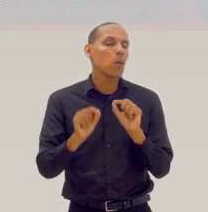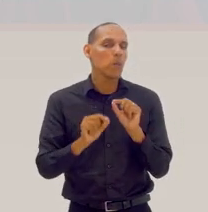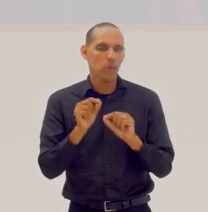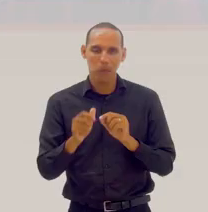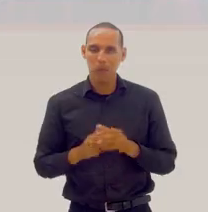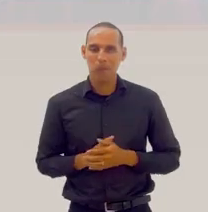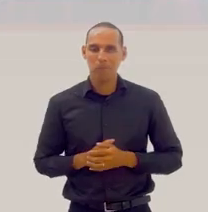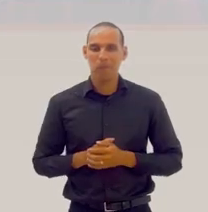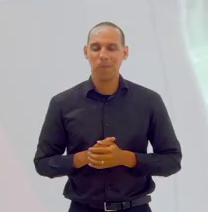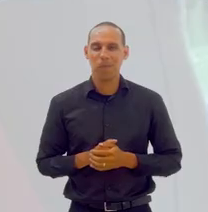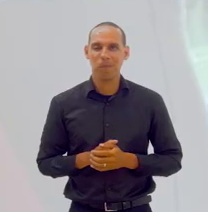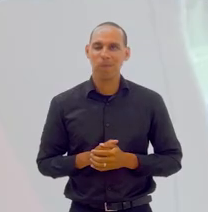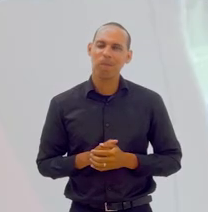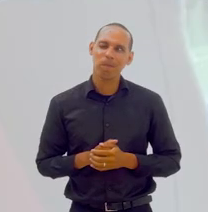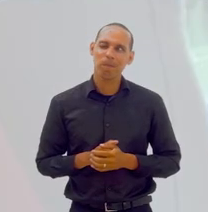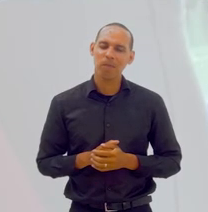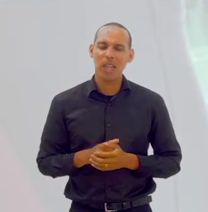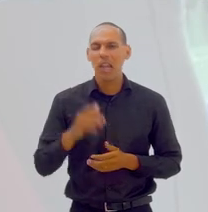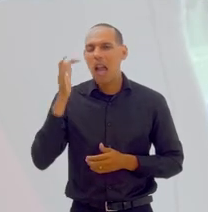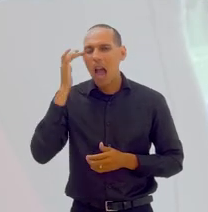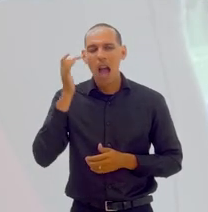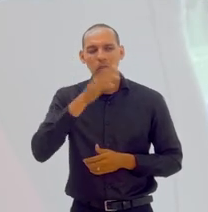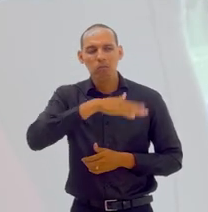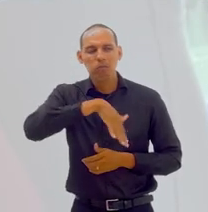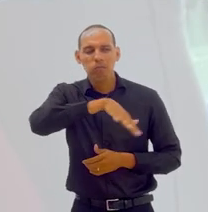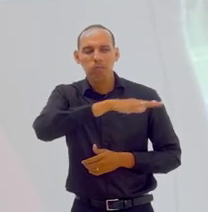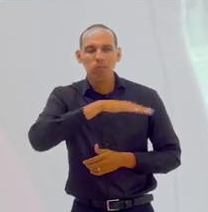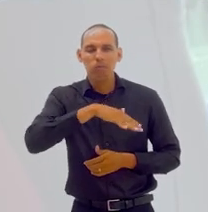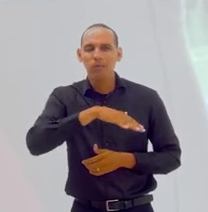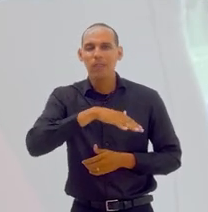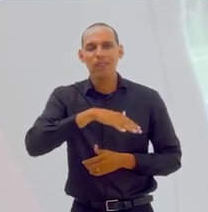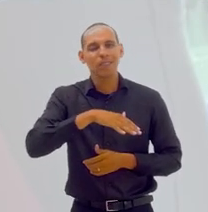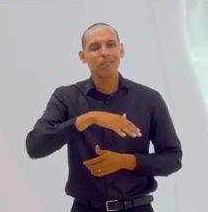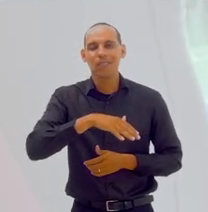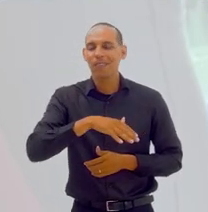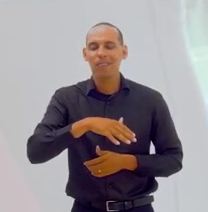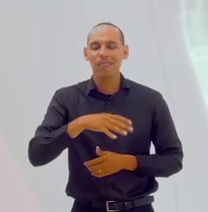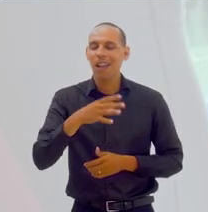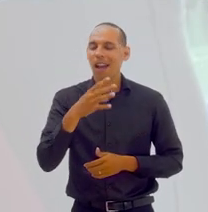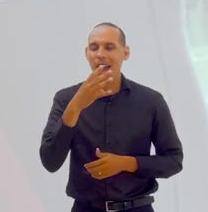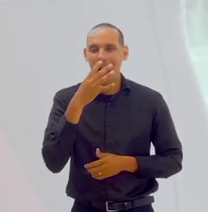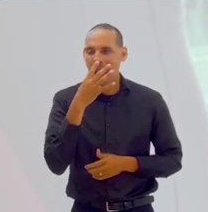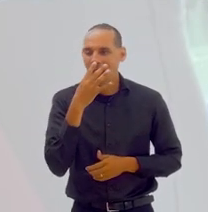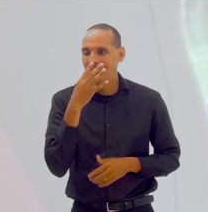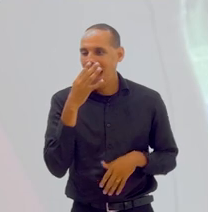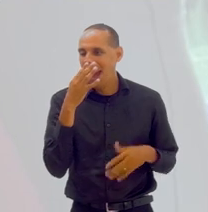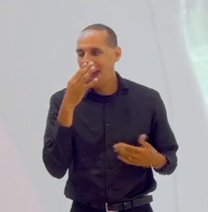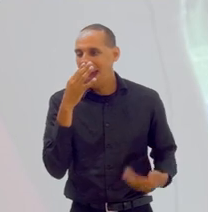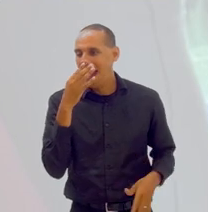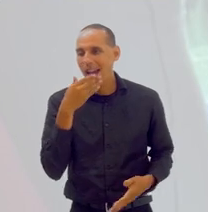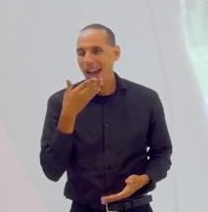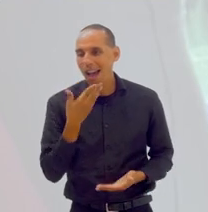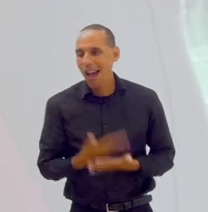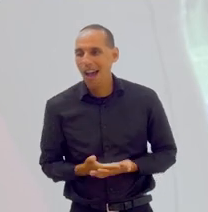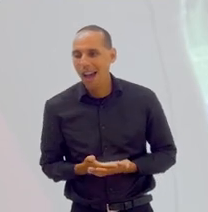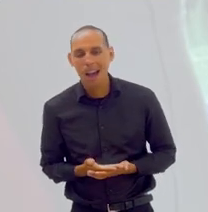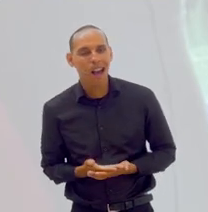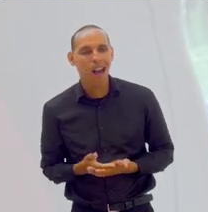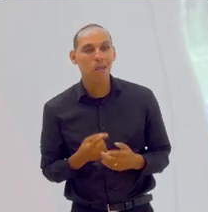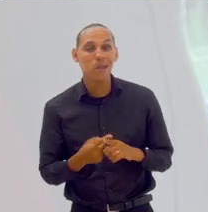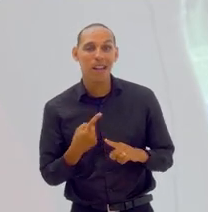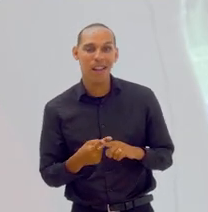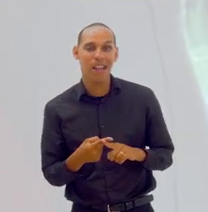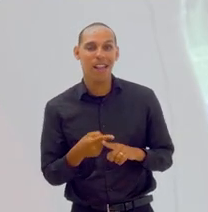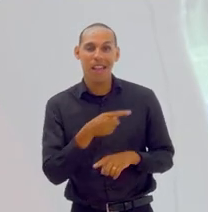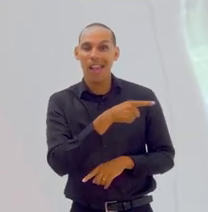Eu acho que o público fica absolutamente fascinado, porque eles partem do